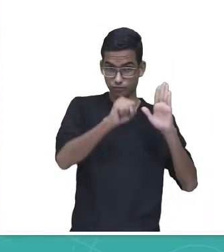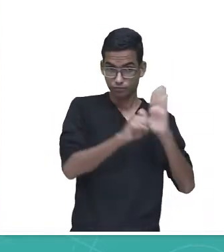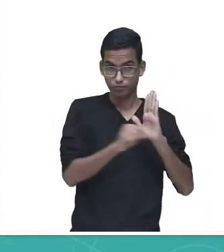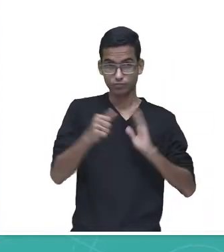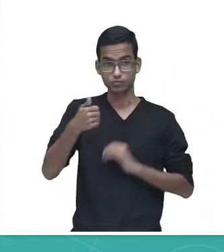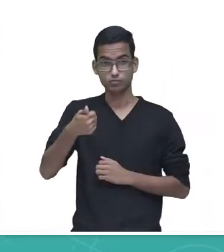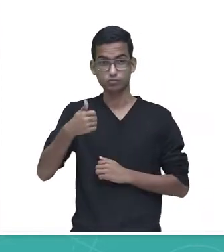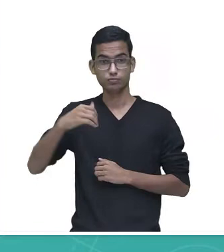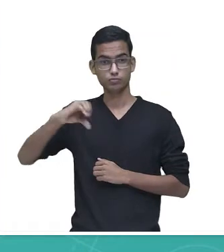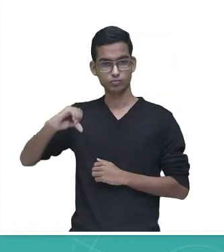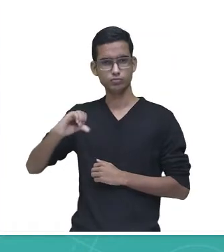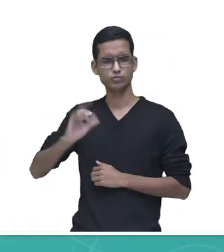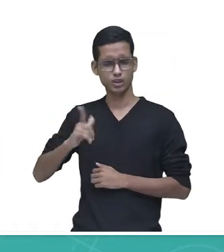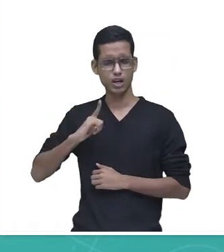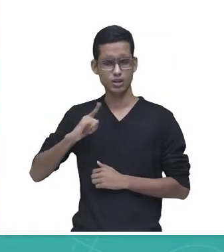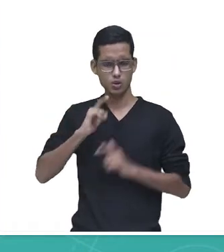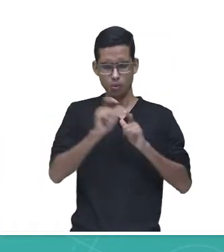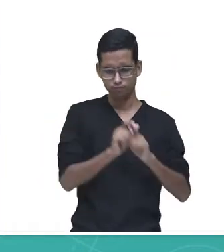países ricos e uma